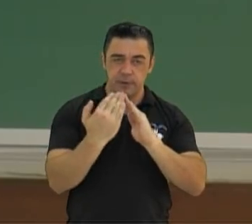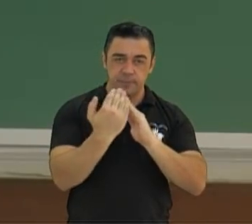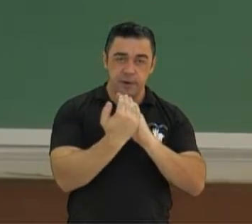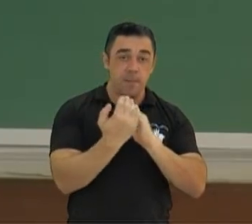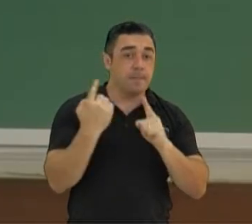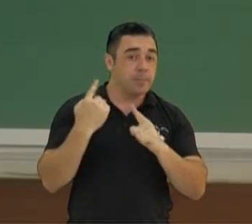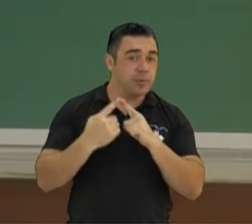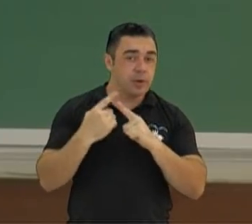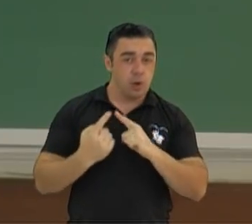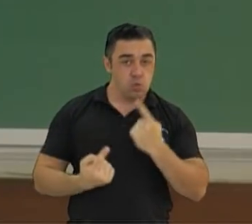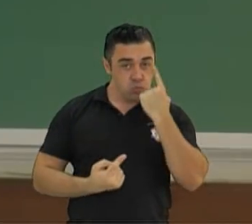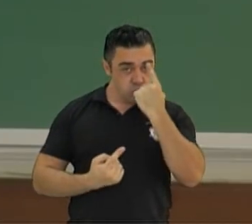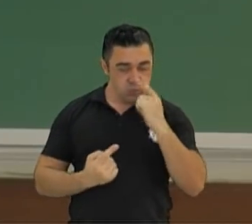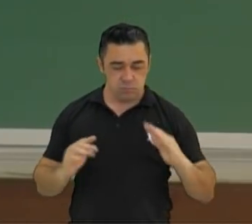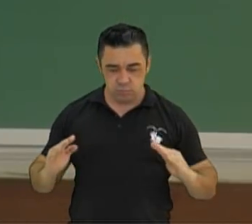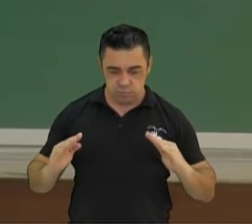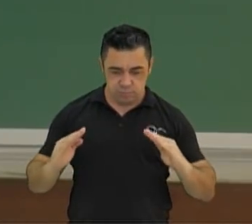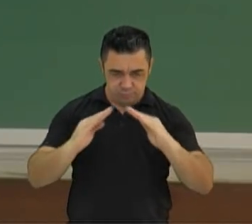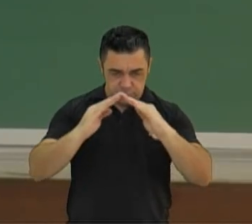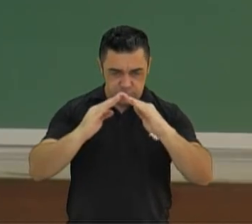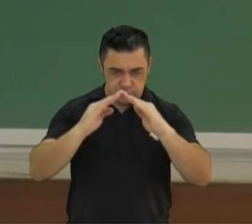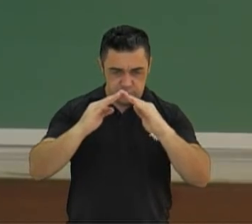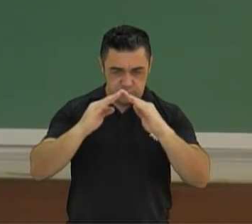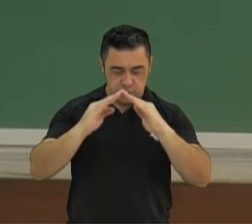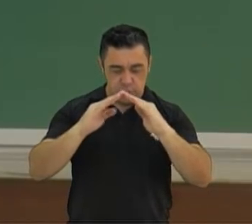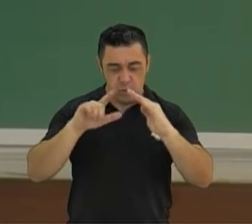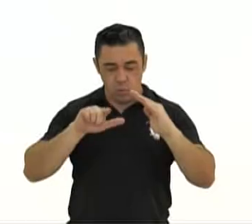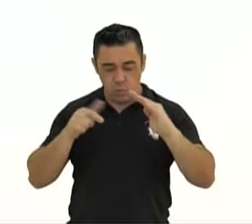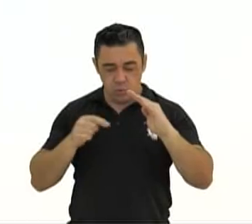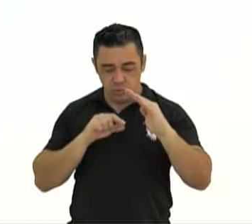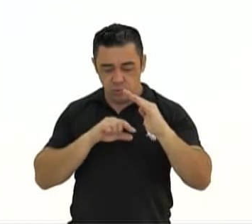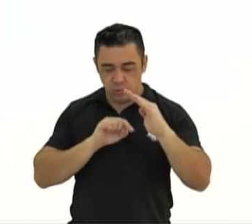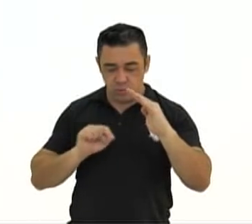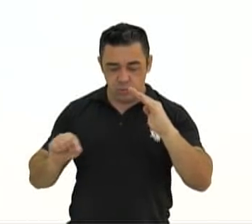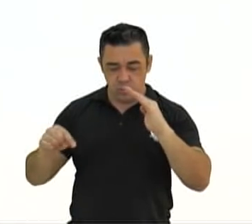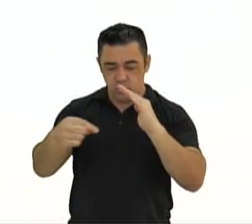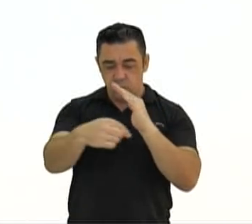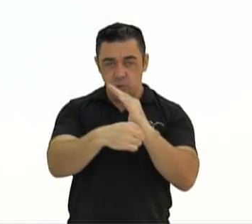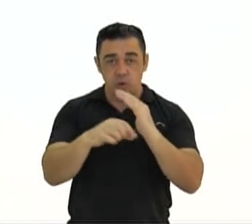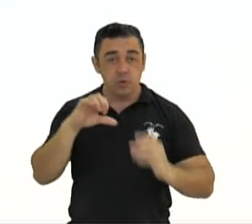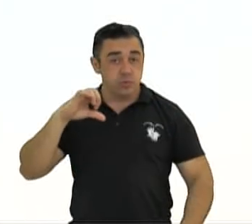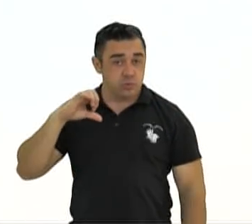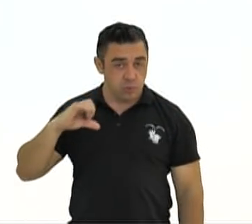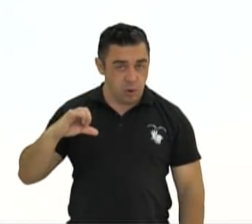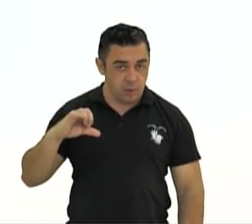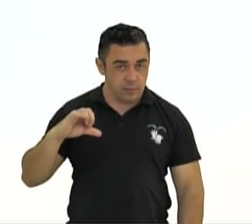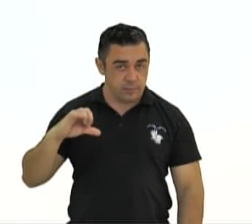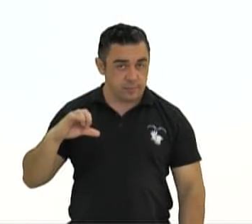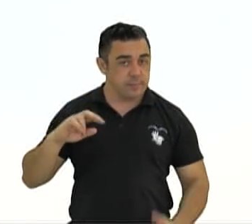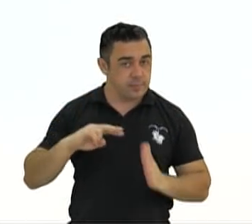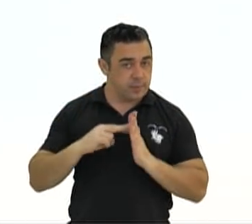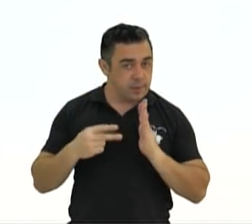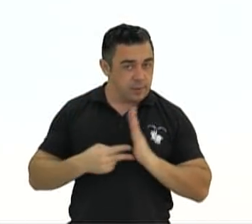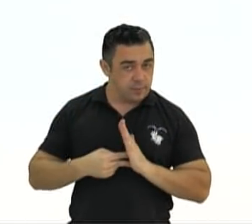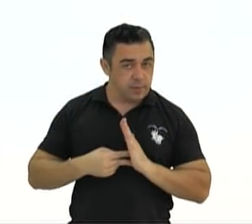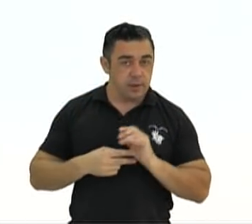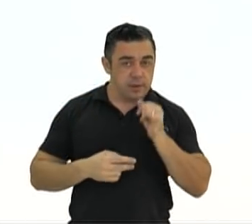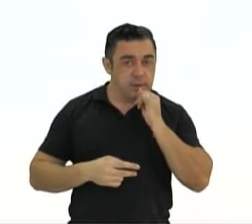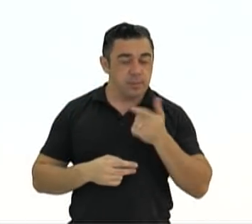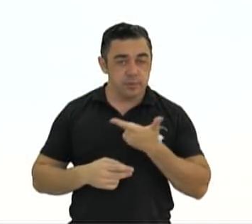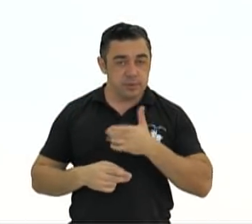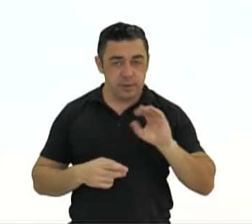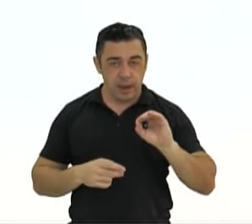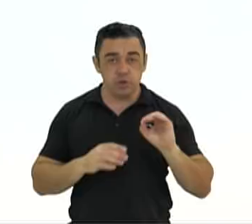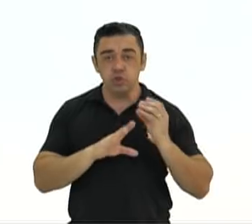Um vértice aqui em comum e os outros vão estar na base, ou seja, se eu tenho 10